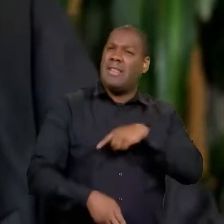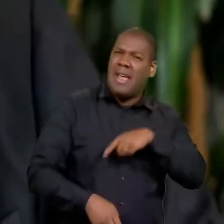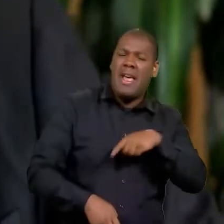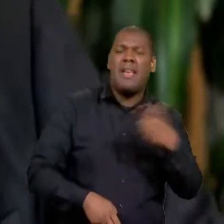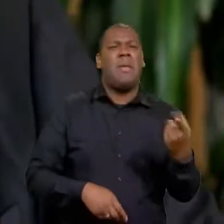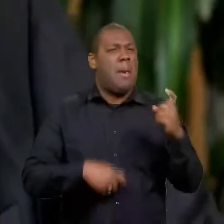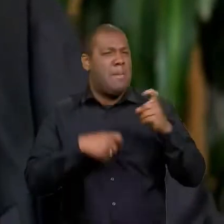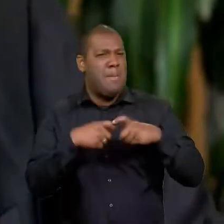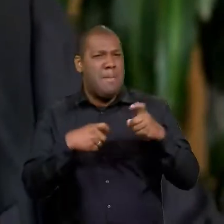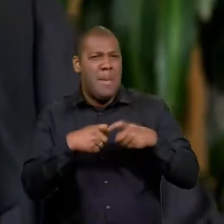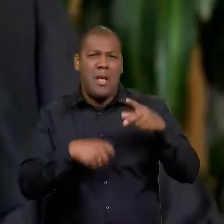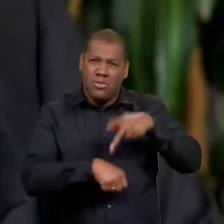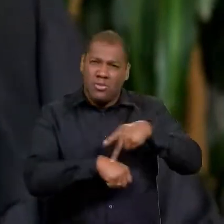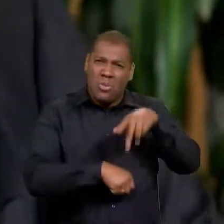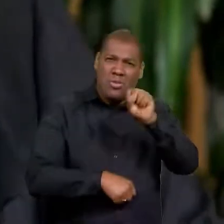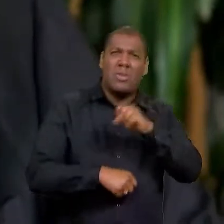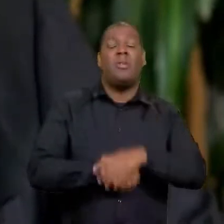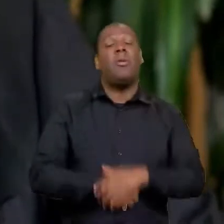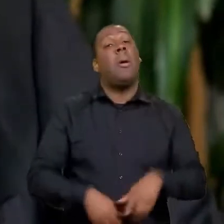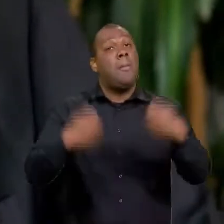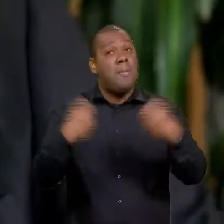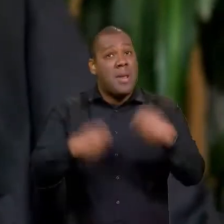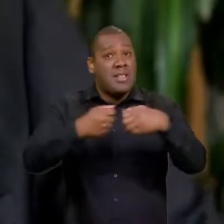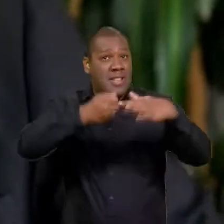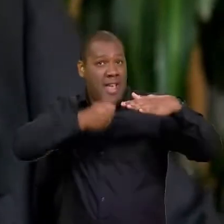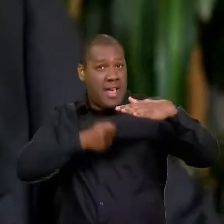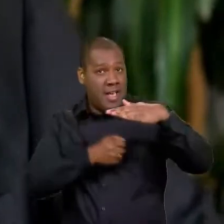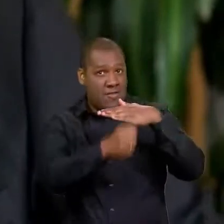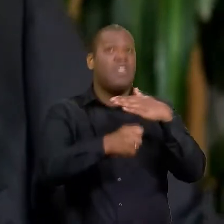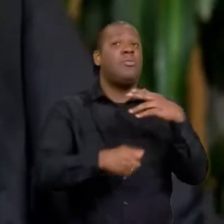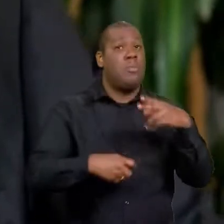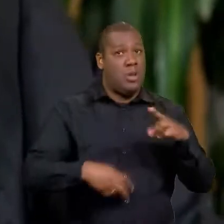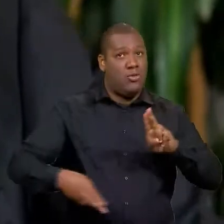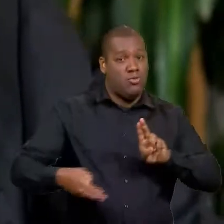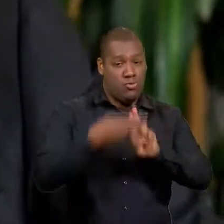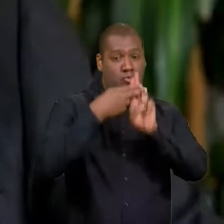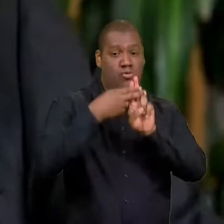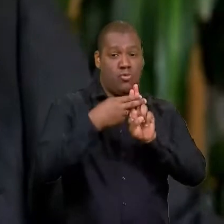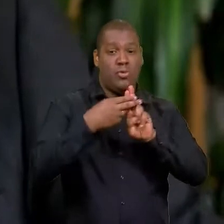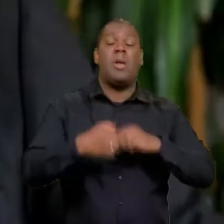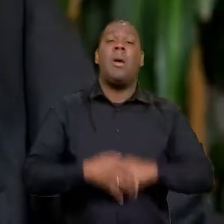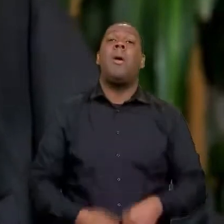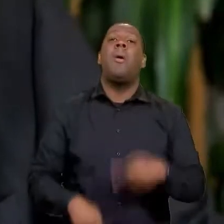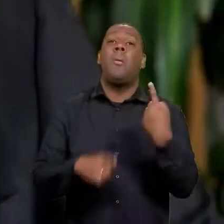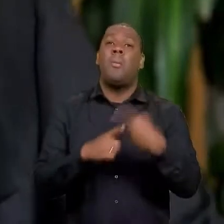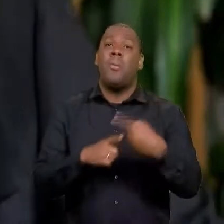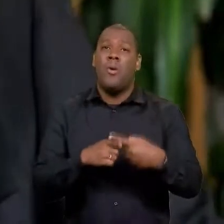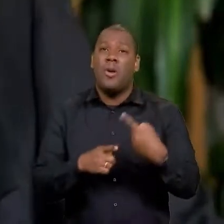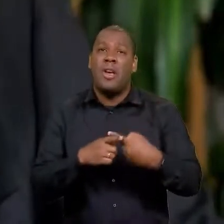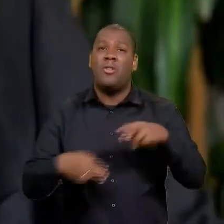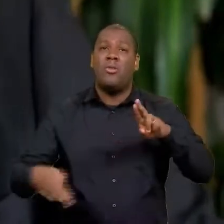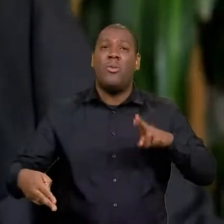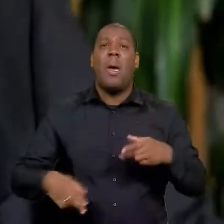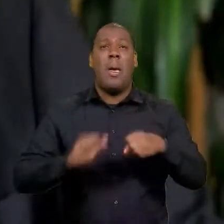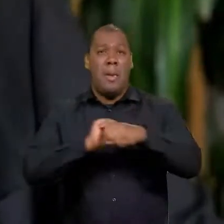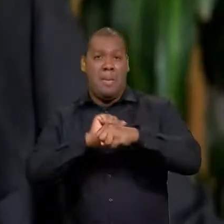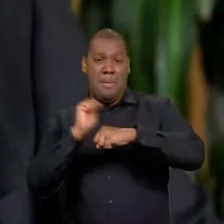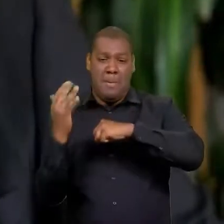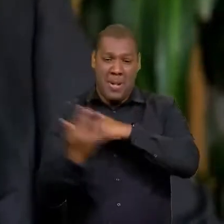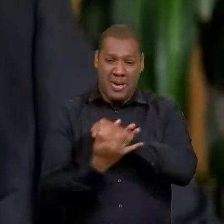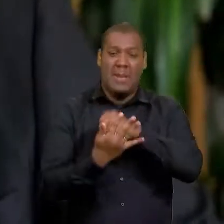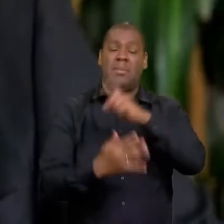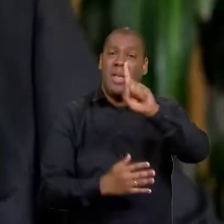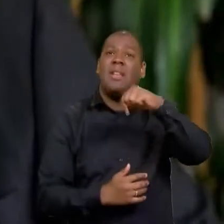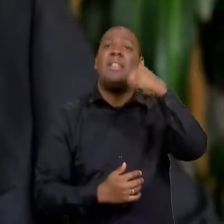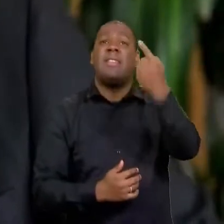para o SUS, porque o SUS virou uma coisa muito respeitada depois da pandemia. Quando todo mundo pensava que o mundo